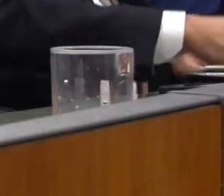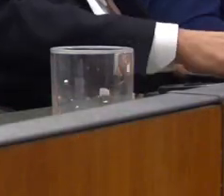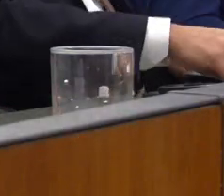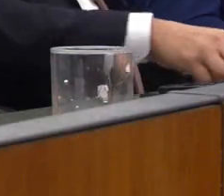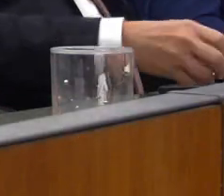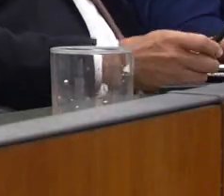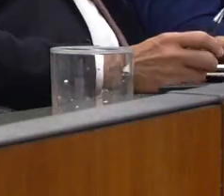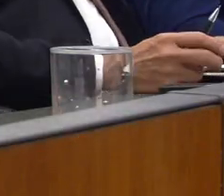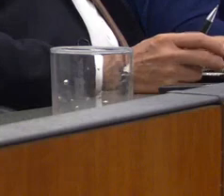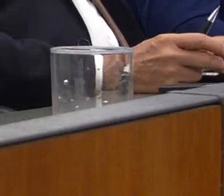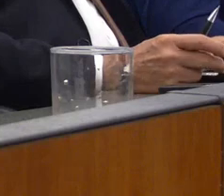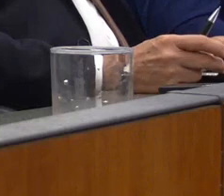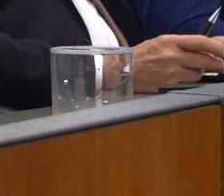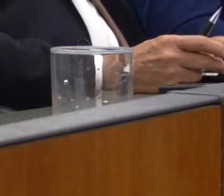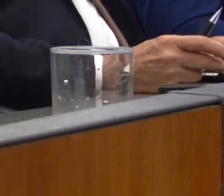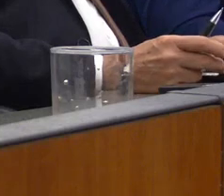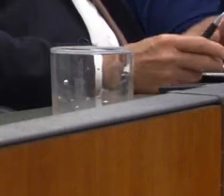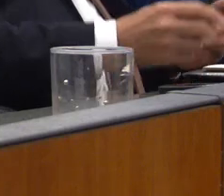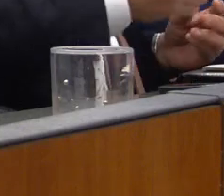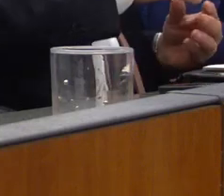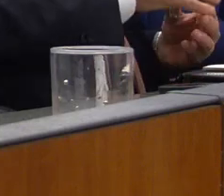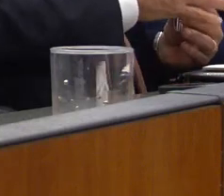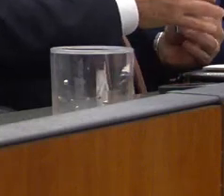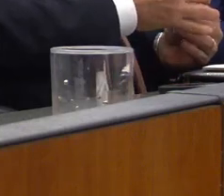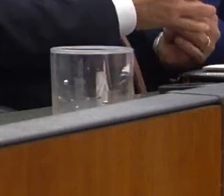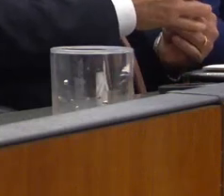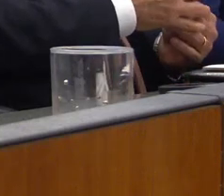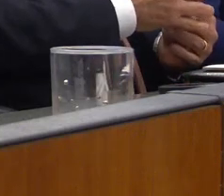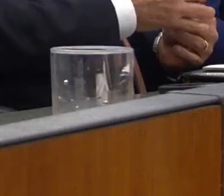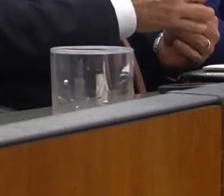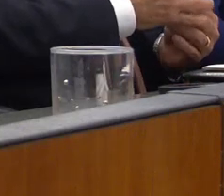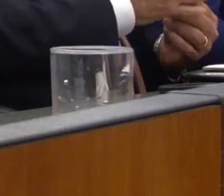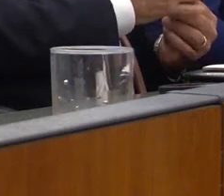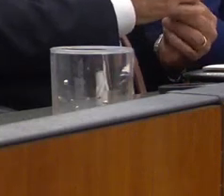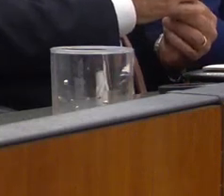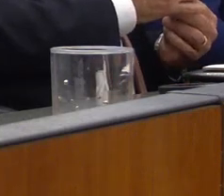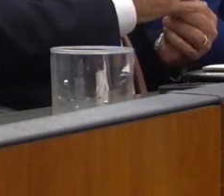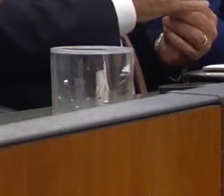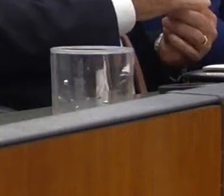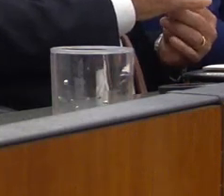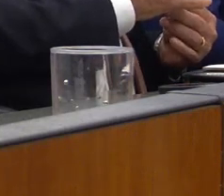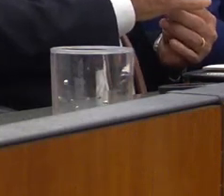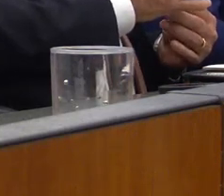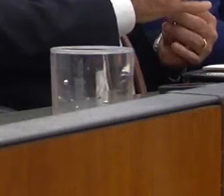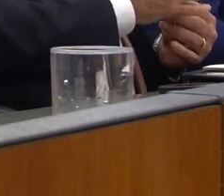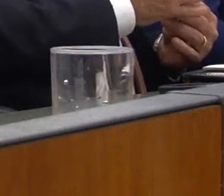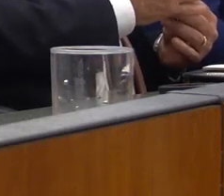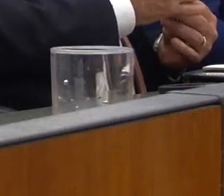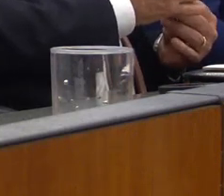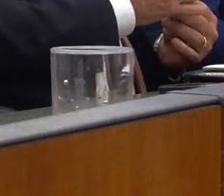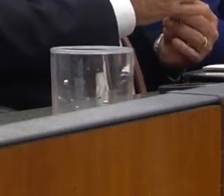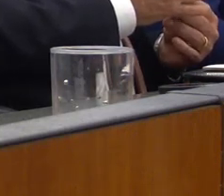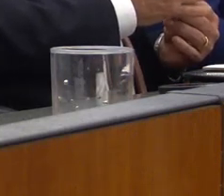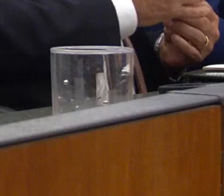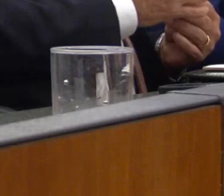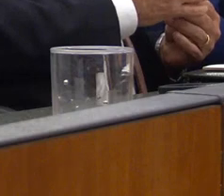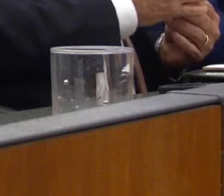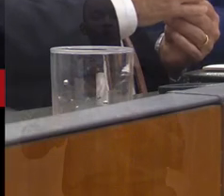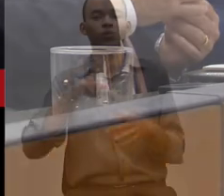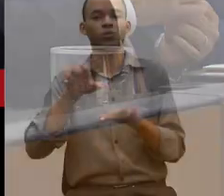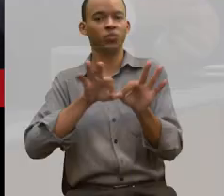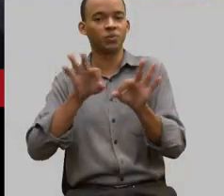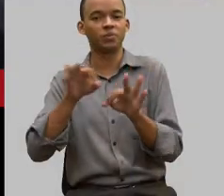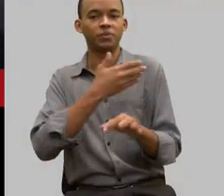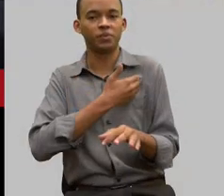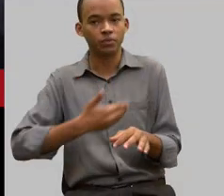sua fala com relação ao Gustavo Valadares realmente uma pessoa que deu um AP lá na secretaria de governo porque